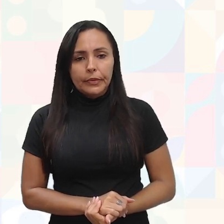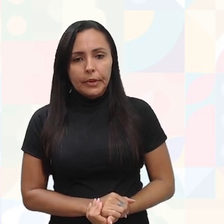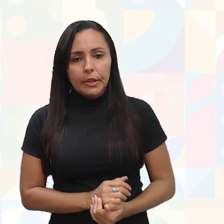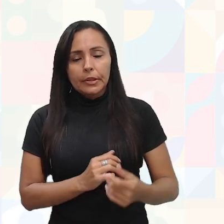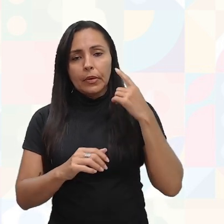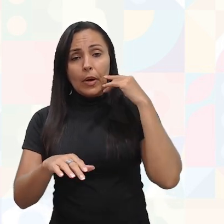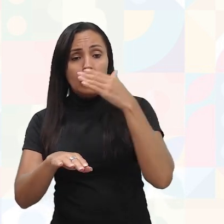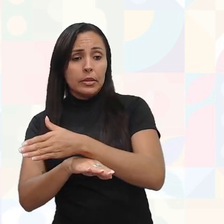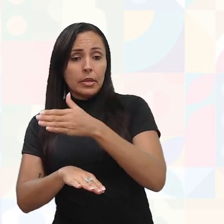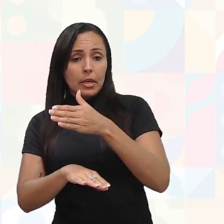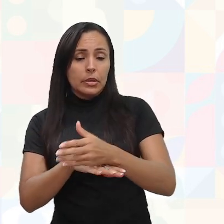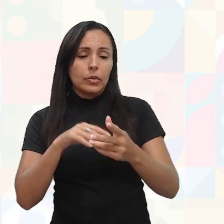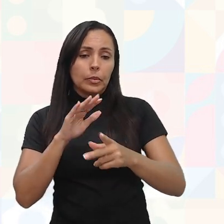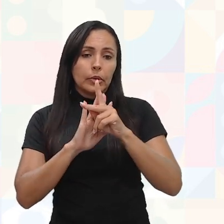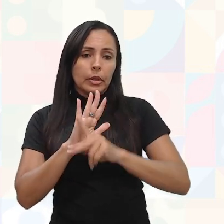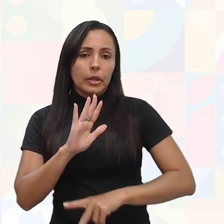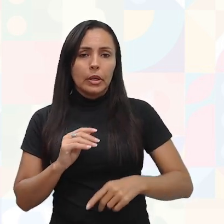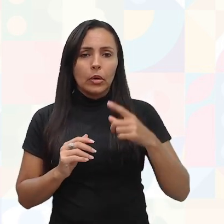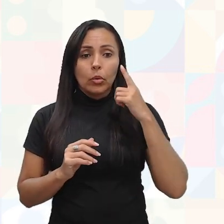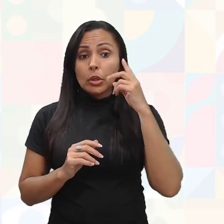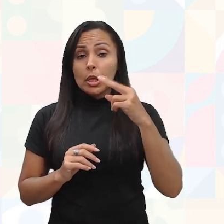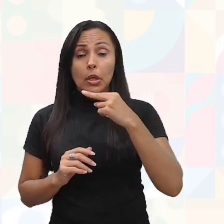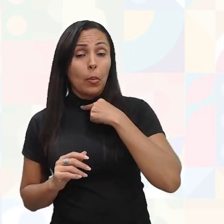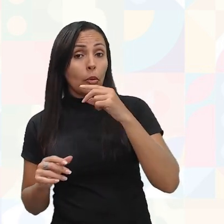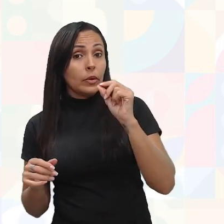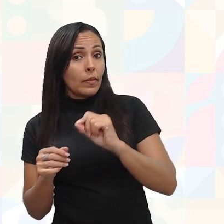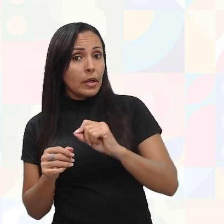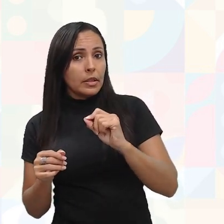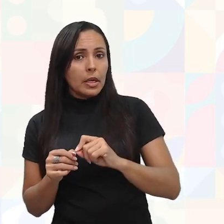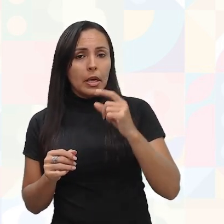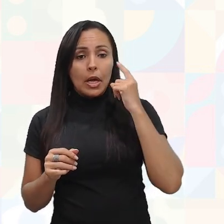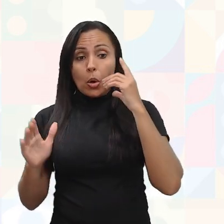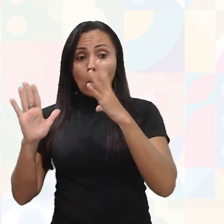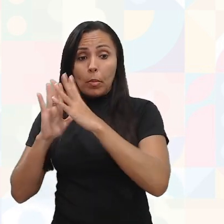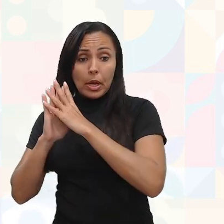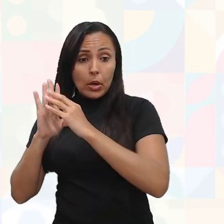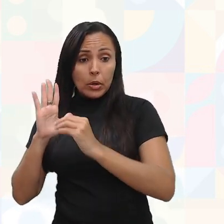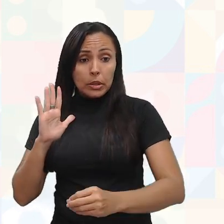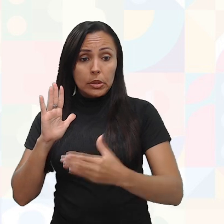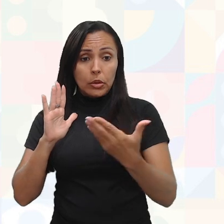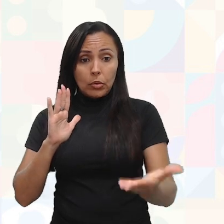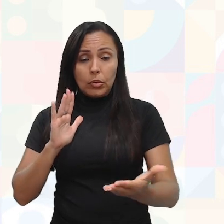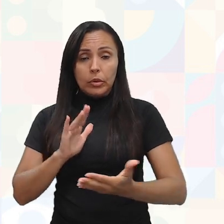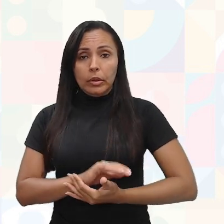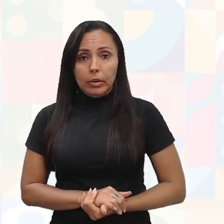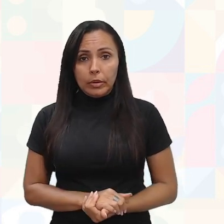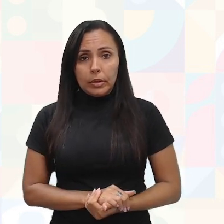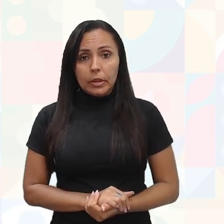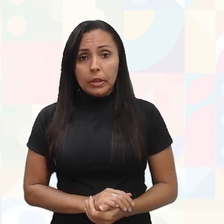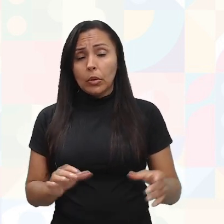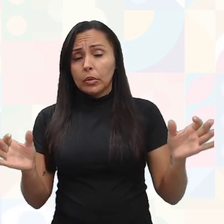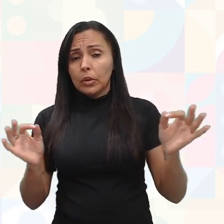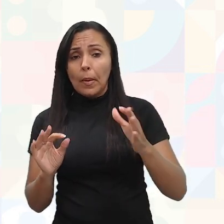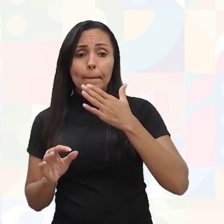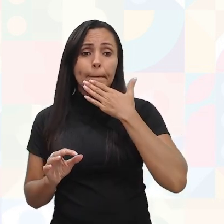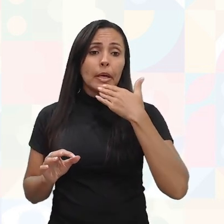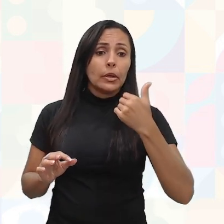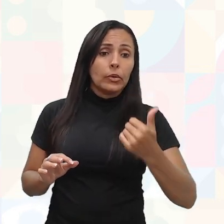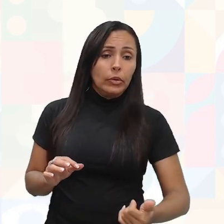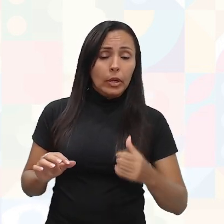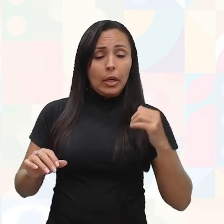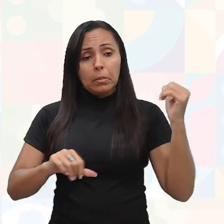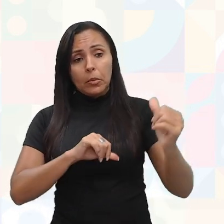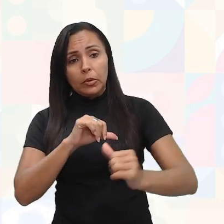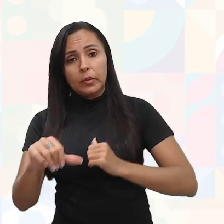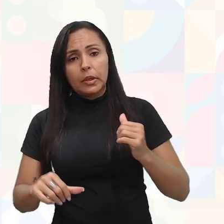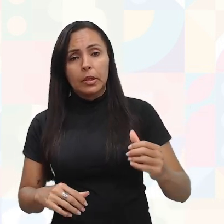você fazer o seu projeto. O que não pode fazer é copiar esse código aqui, não fazer nenhuma melhoria ou modificação